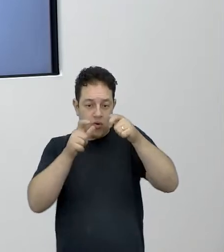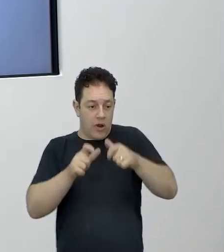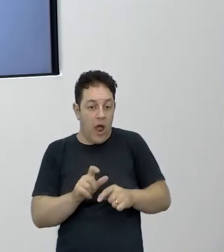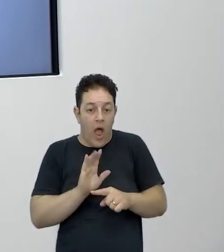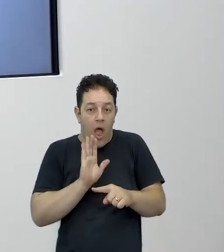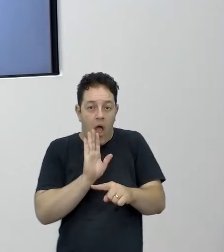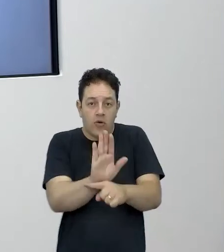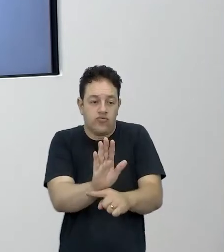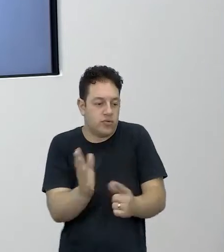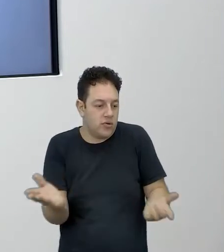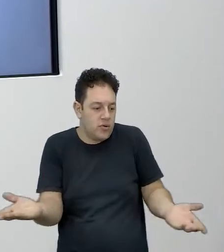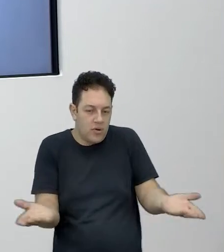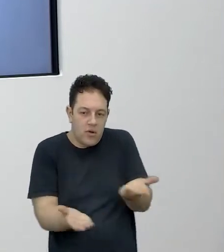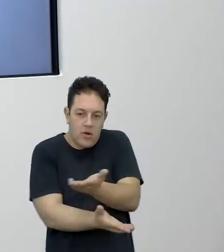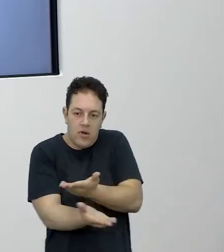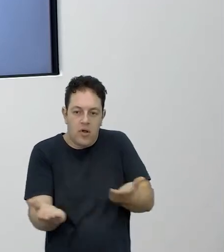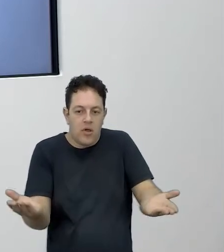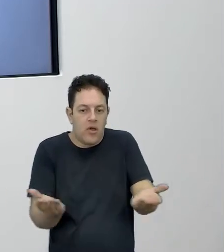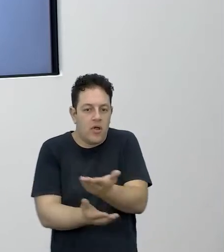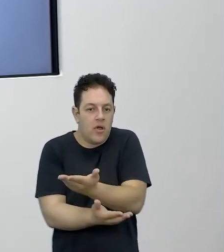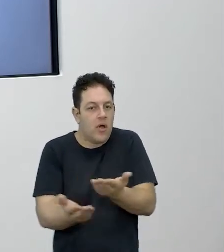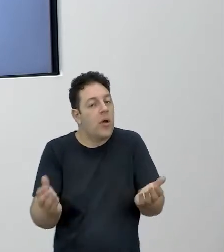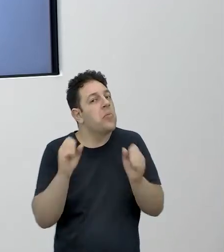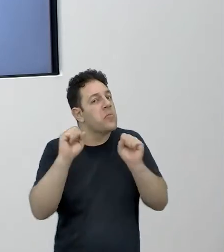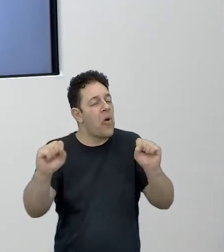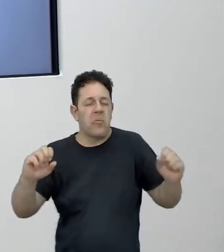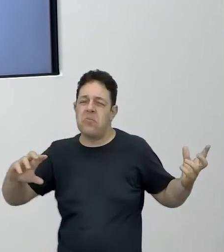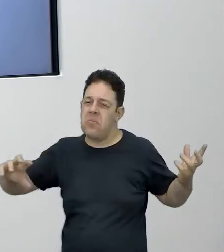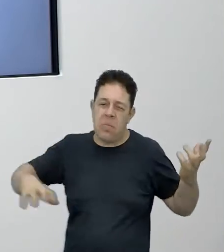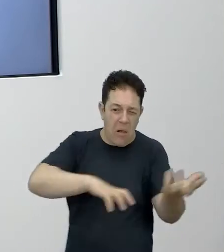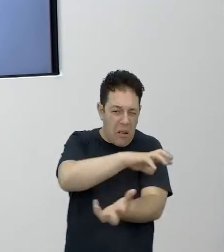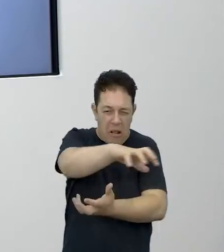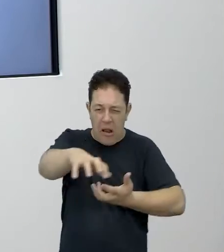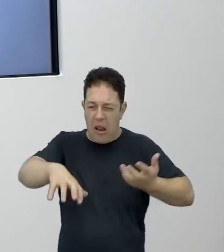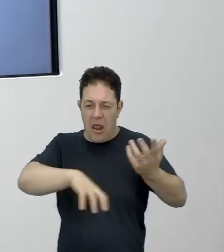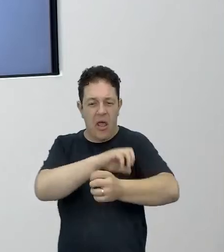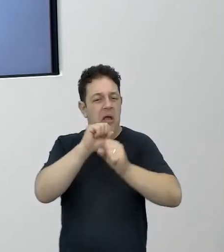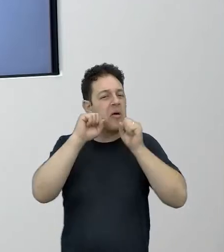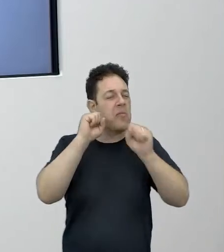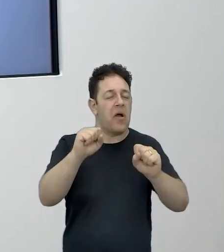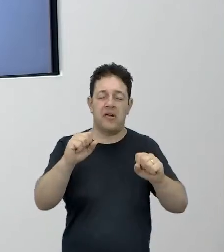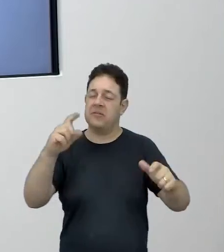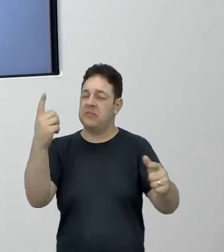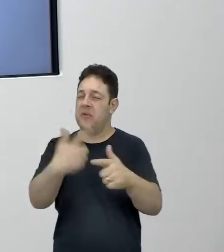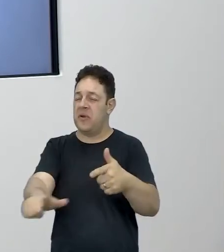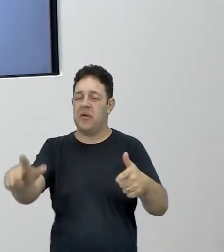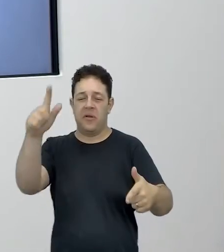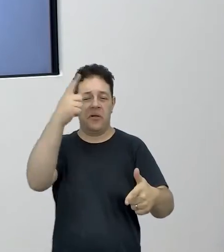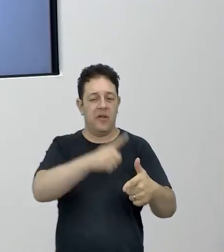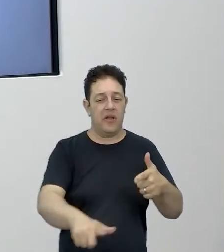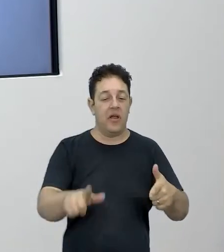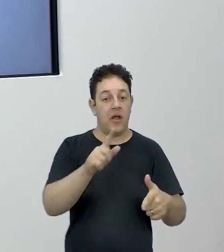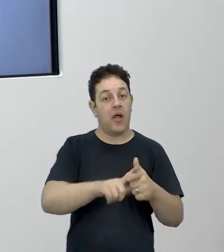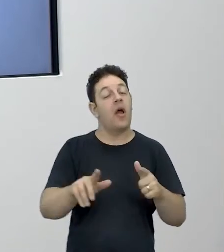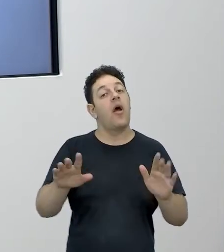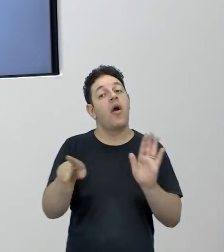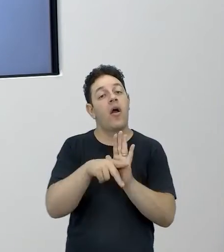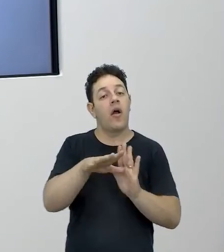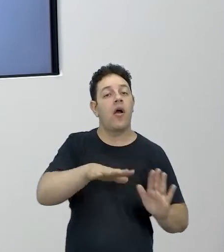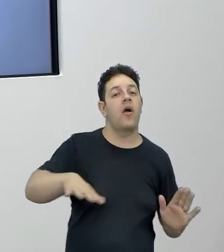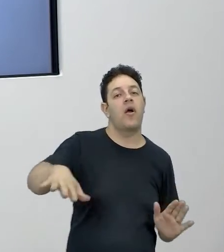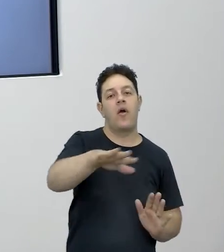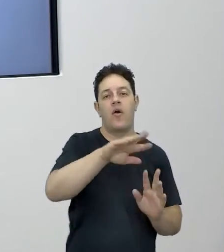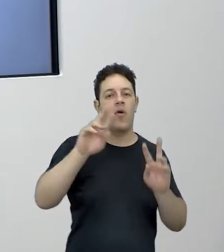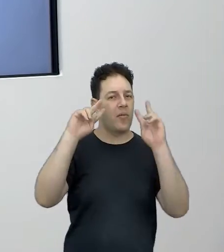conflito, ele pode descambar para algo selvagem, ele pode descambar para a barbárie. Do ponto de vista humanitário,